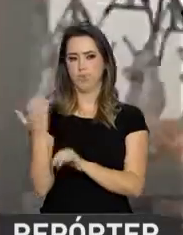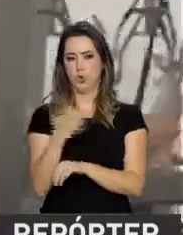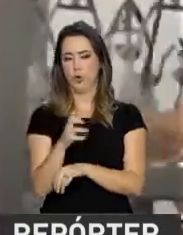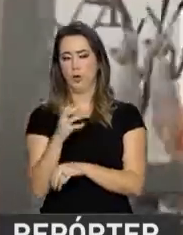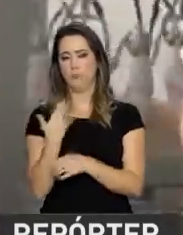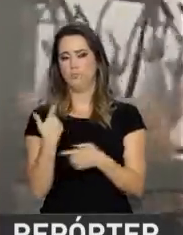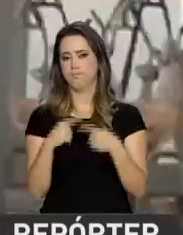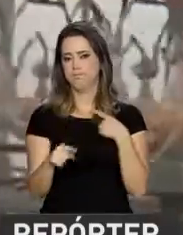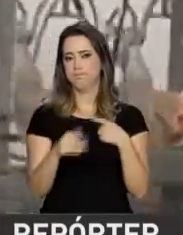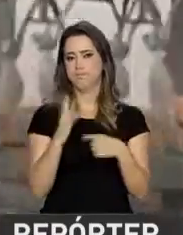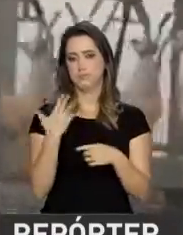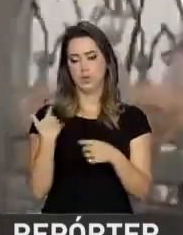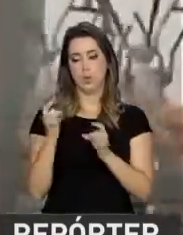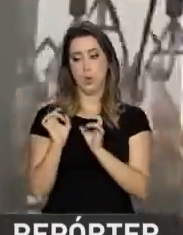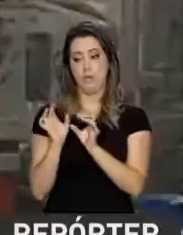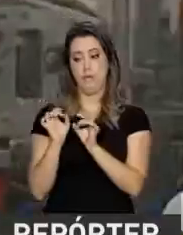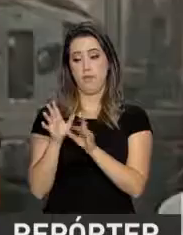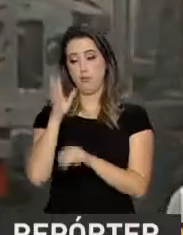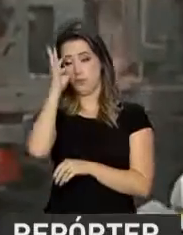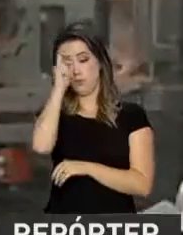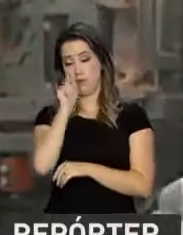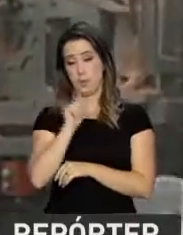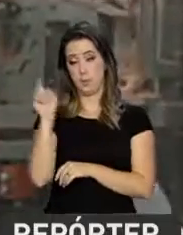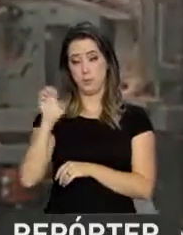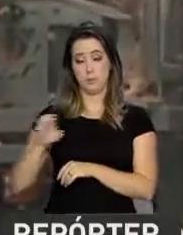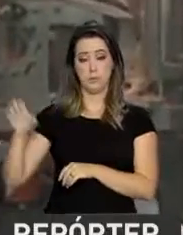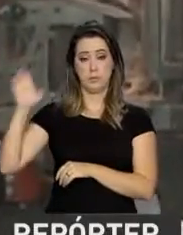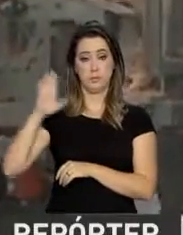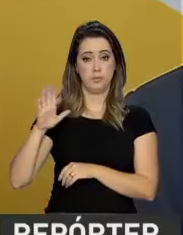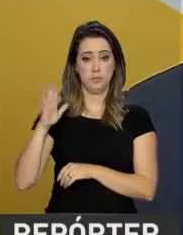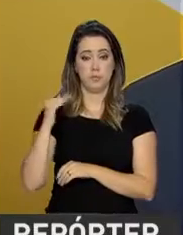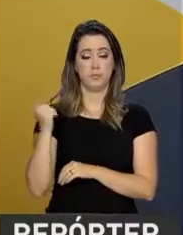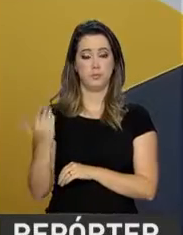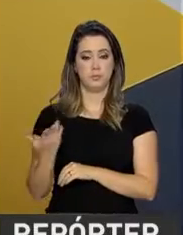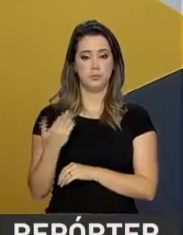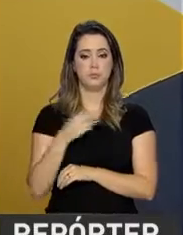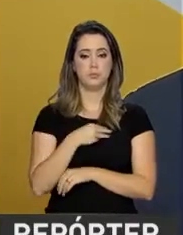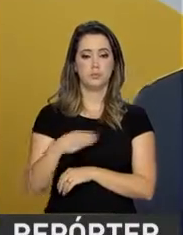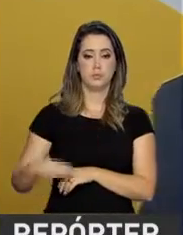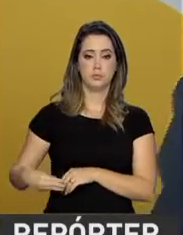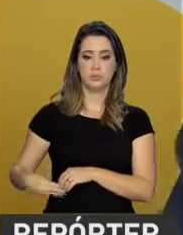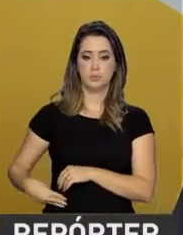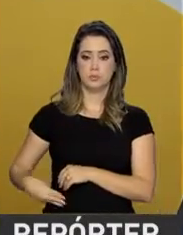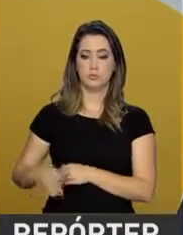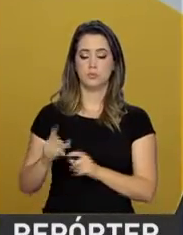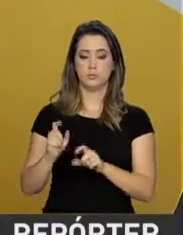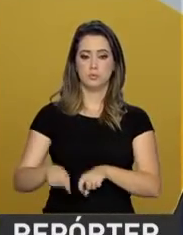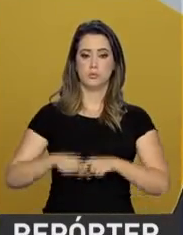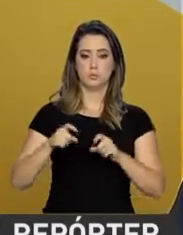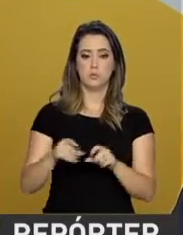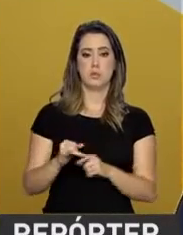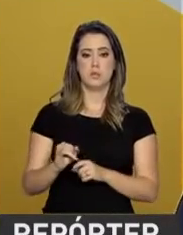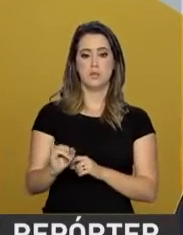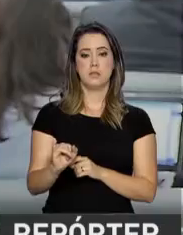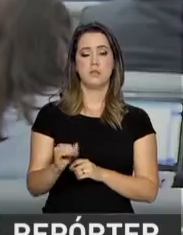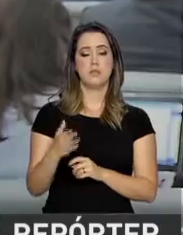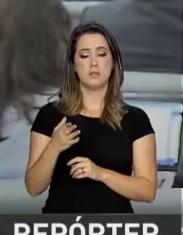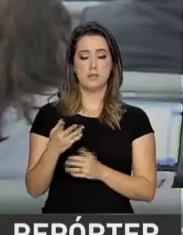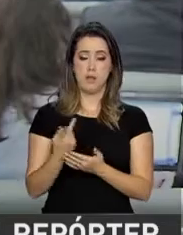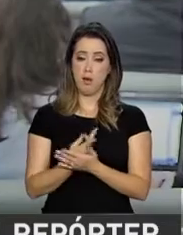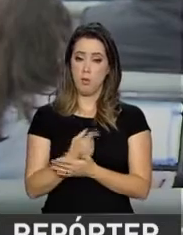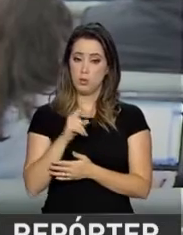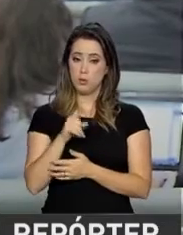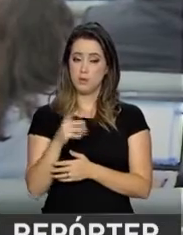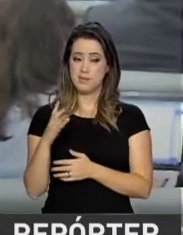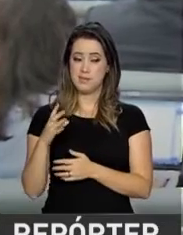proibidas de vender carne de frango para os países do grupo para o ministro da agricultura se confirmada a medida